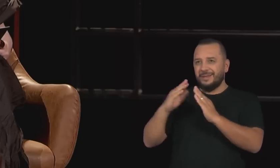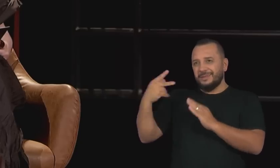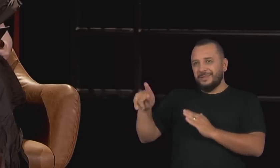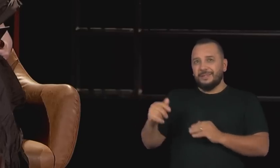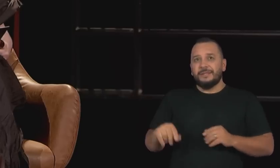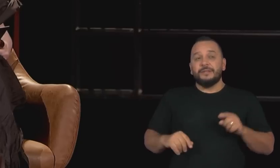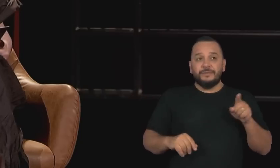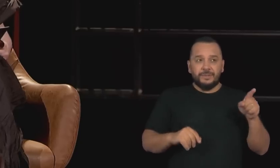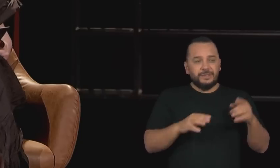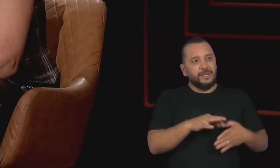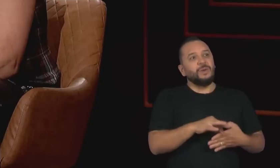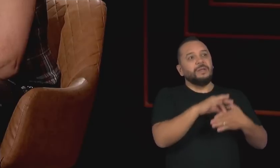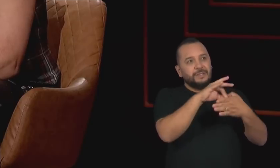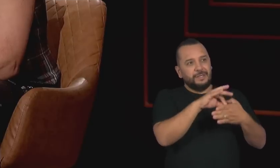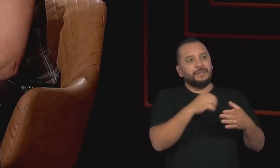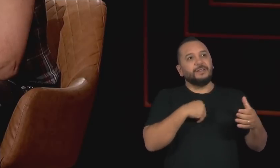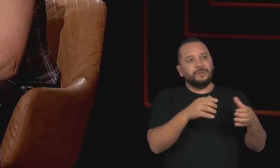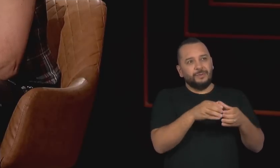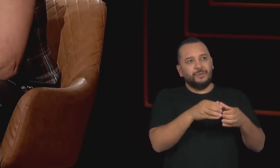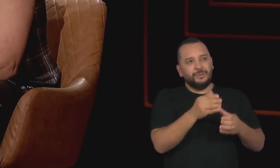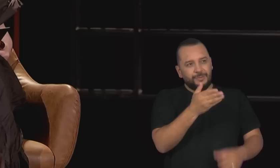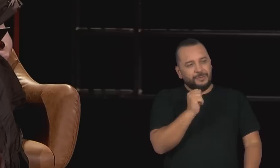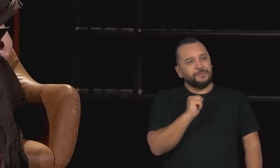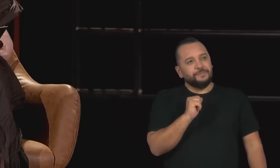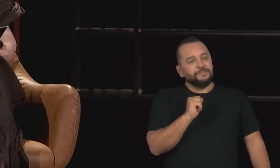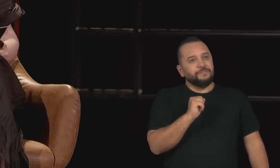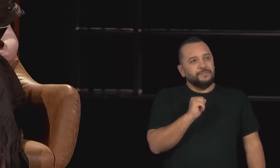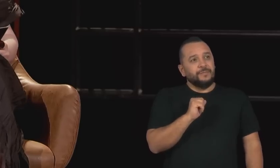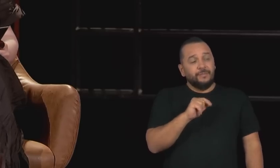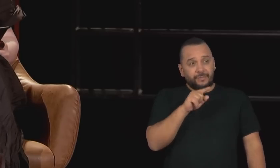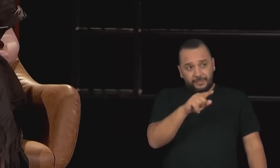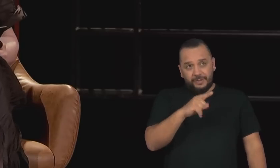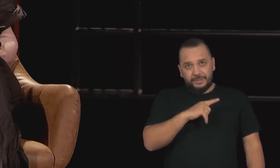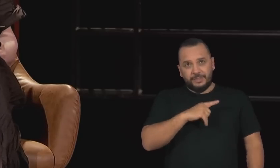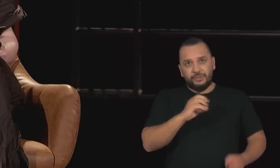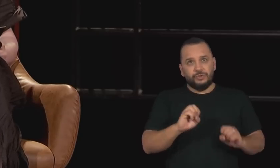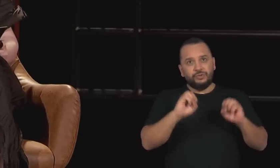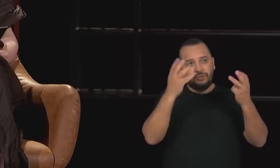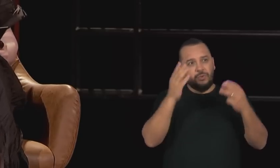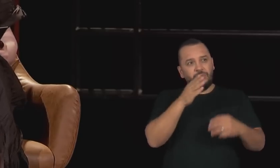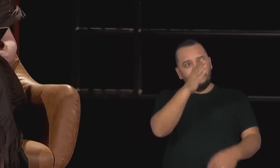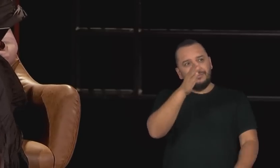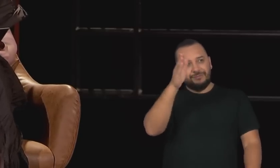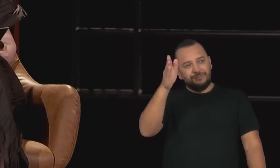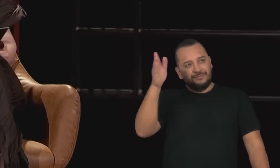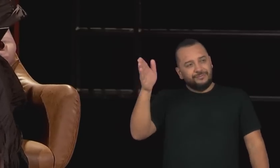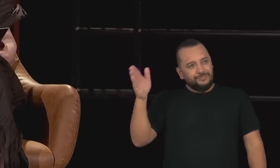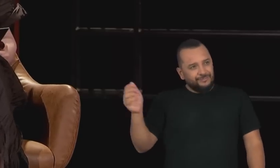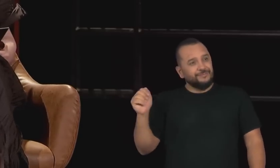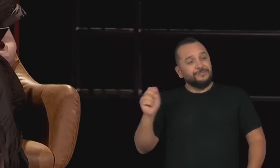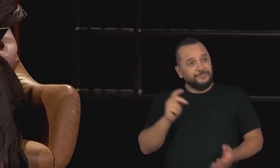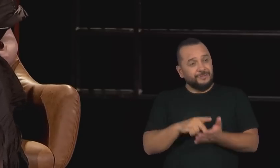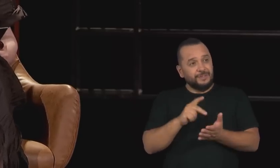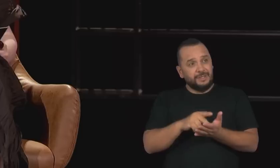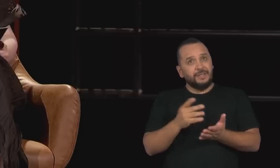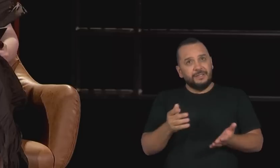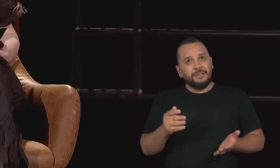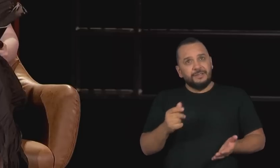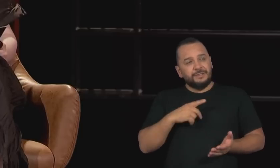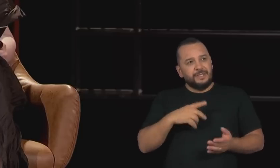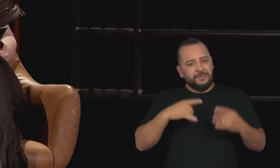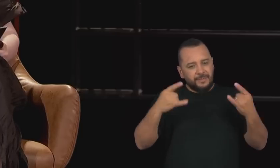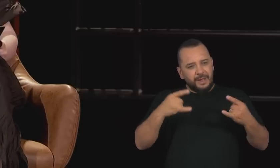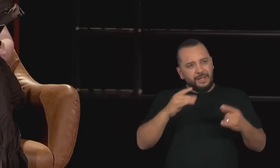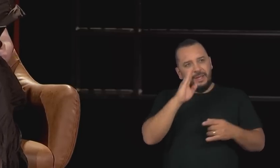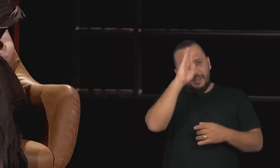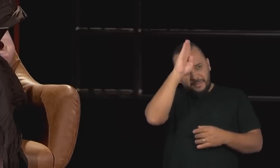né, da Sim, Psycho 69. E aí vocês fizeram vários shows aí no cenário underground, né? Sim. Porque como você falou, né, era punk,